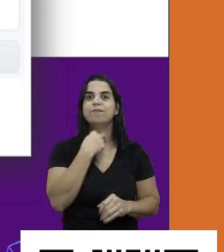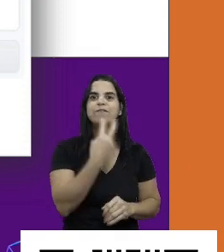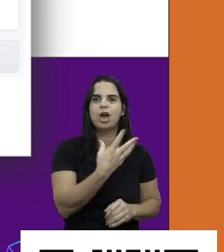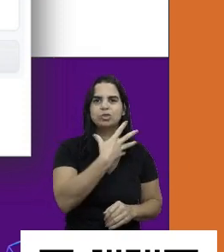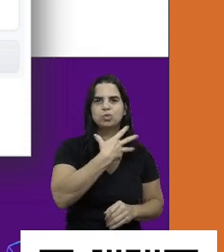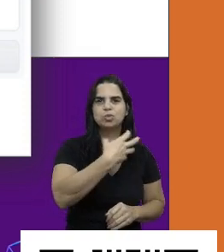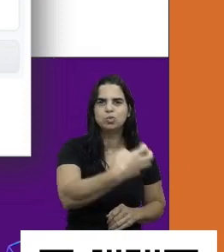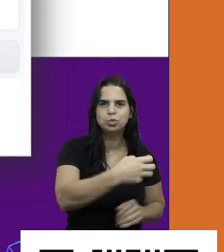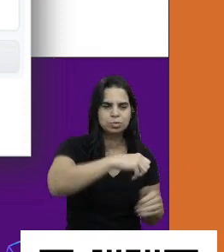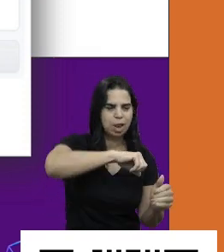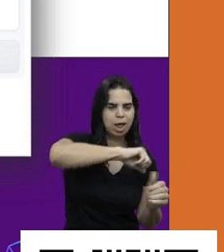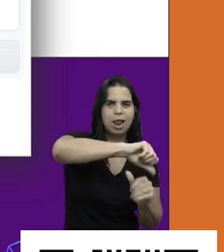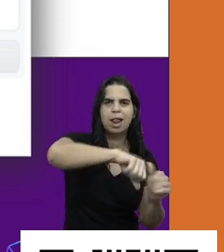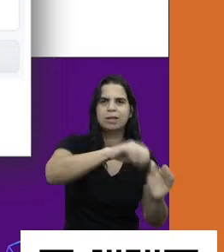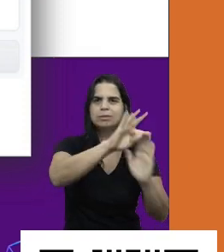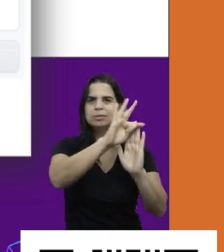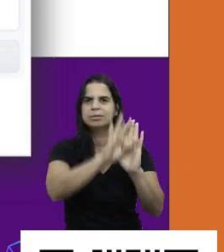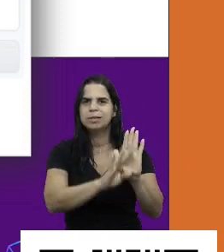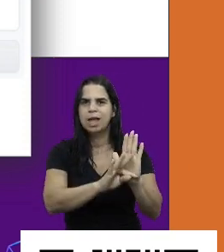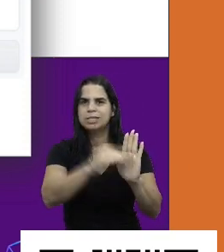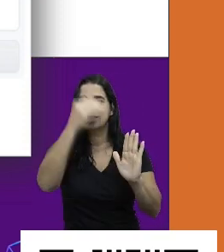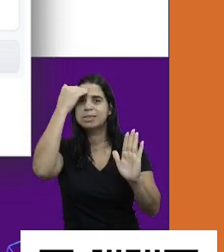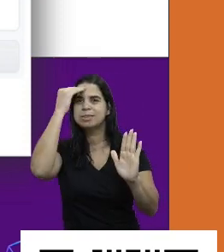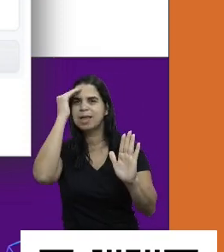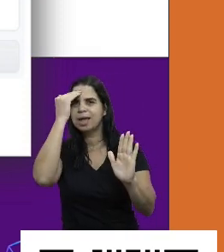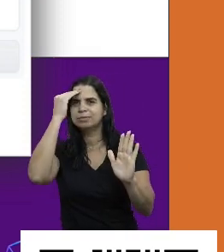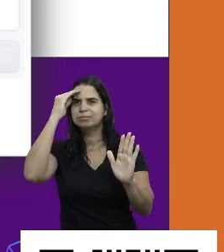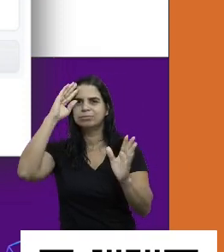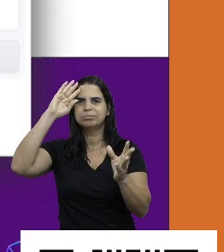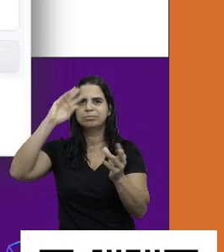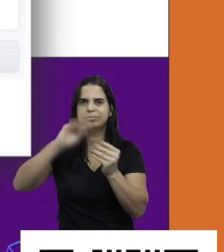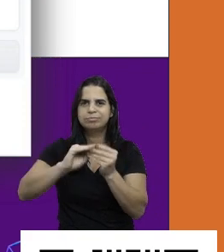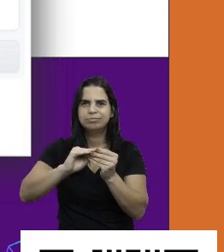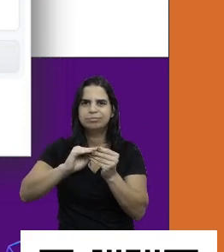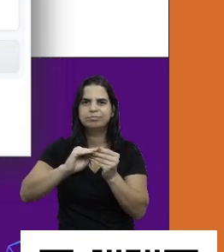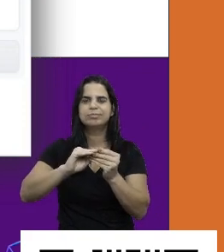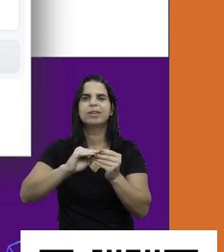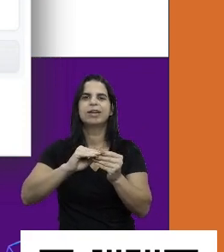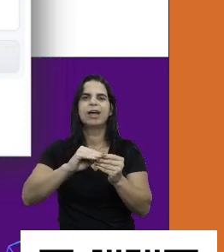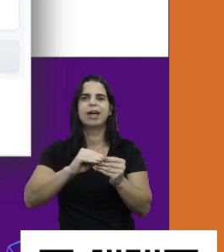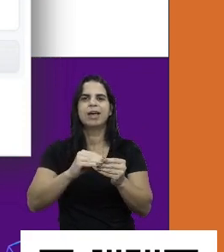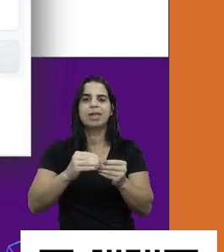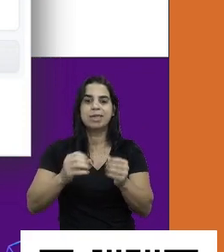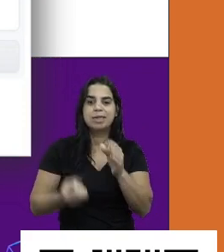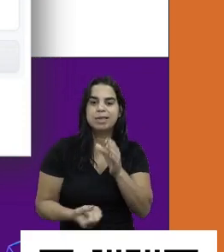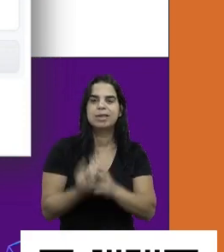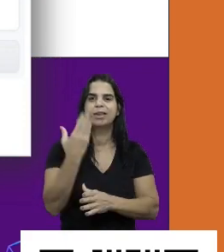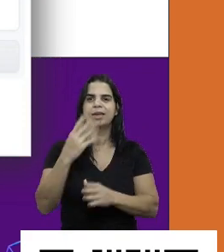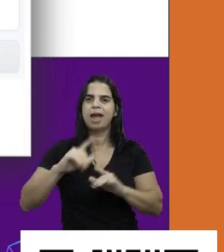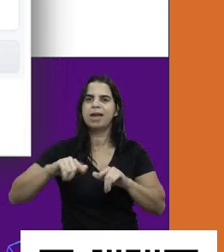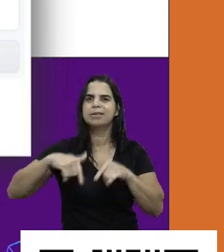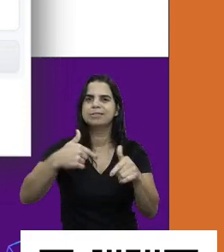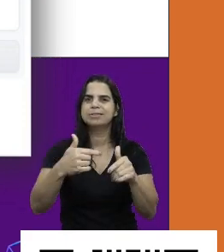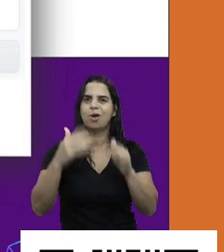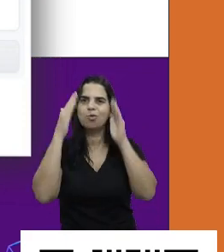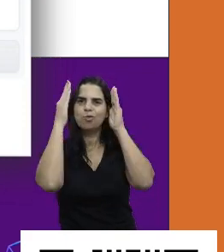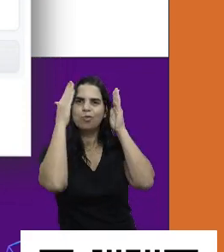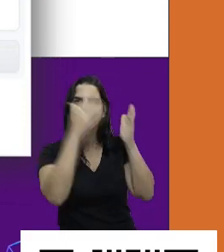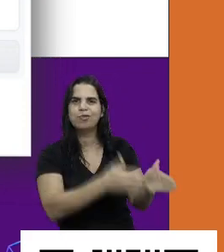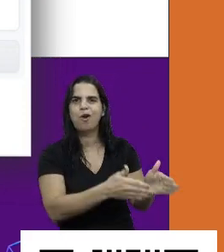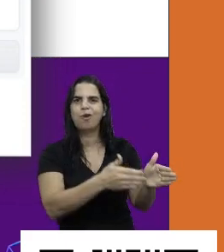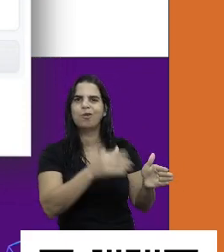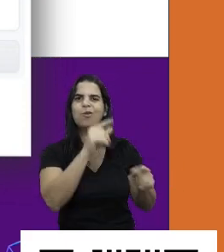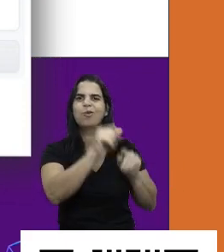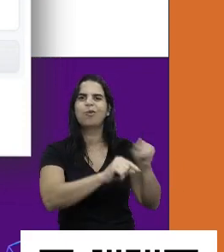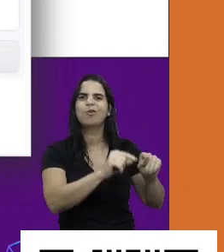converte essa voz em texto interpreta o texto e criações direcionadas em cima do que você tava conversando em cima